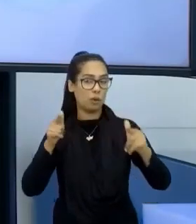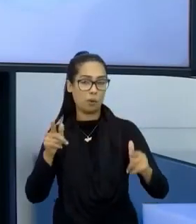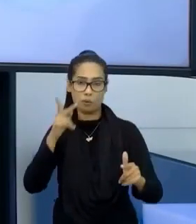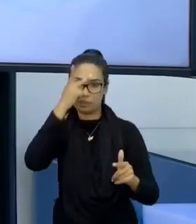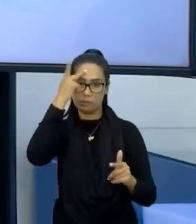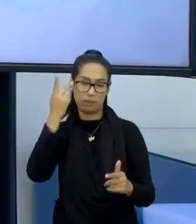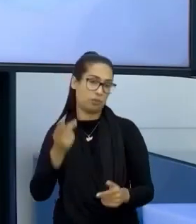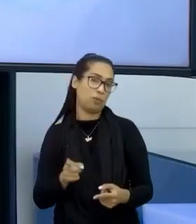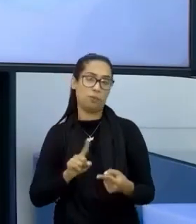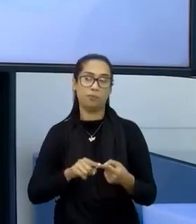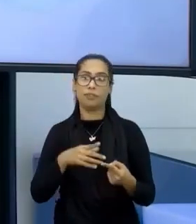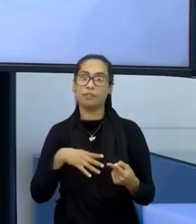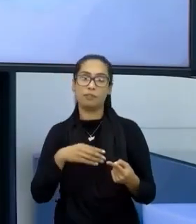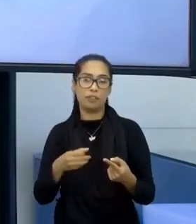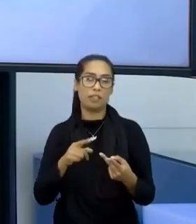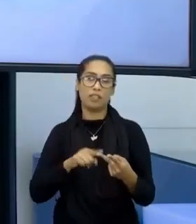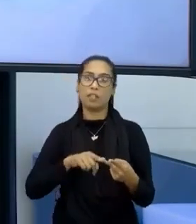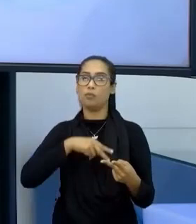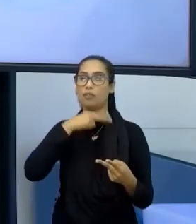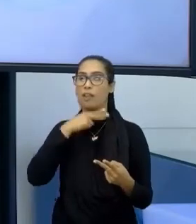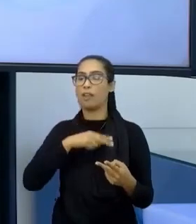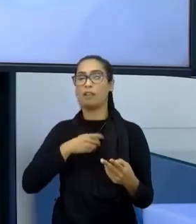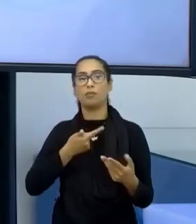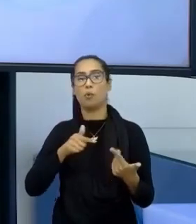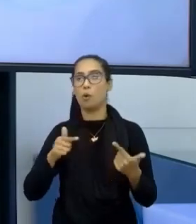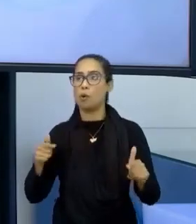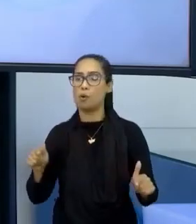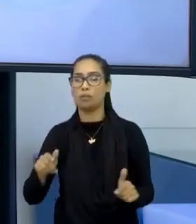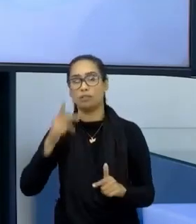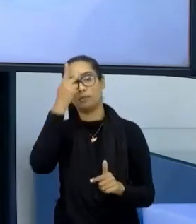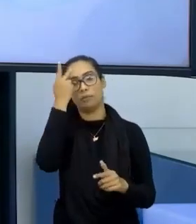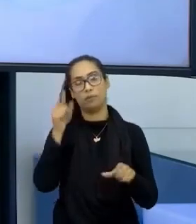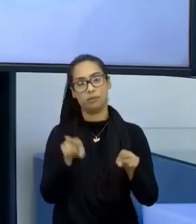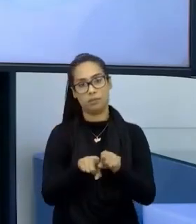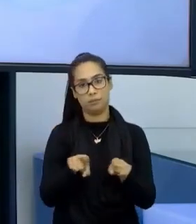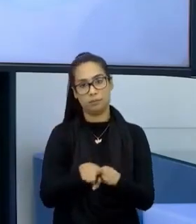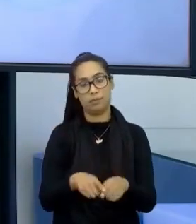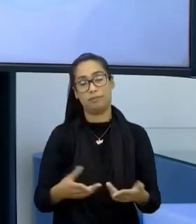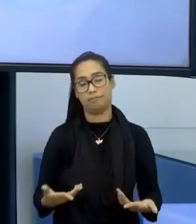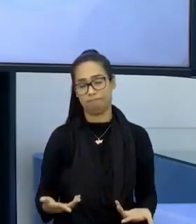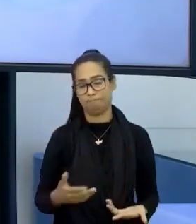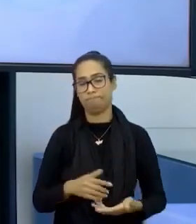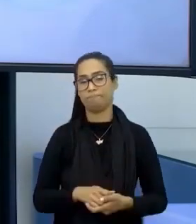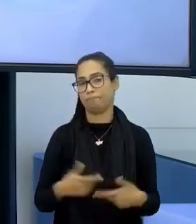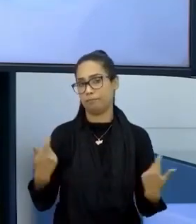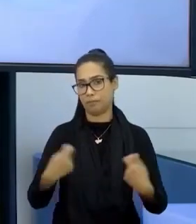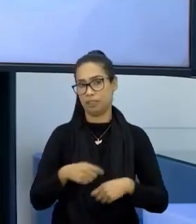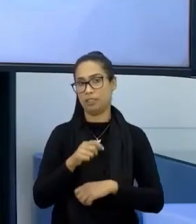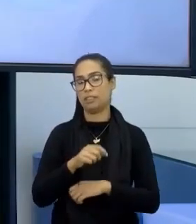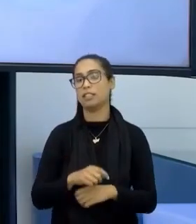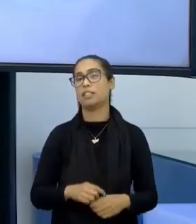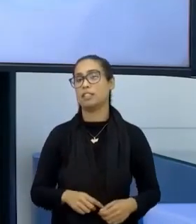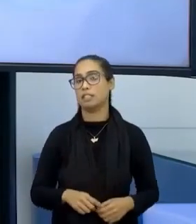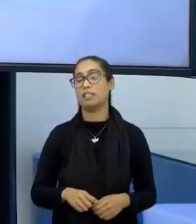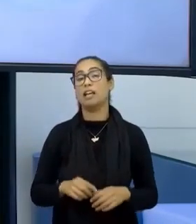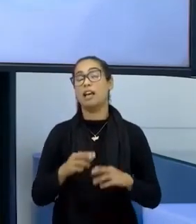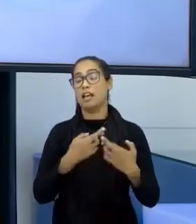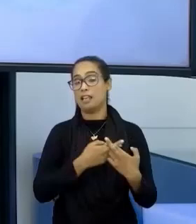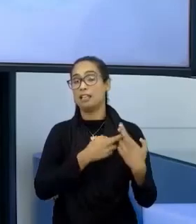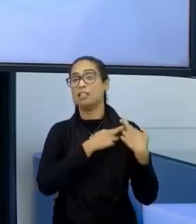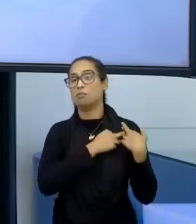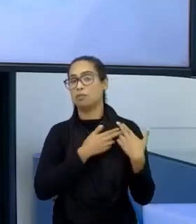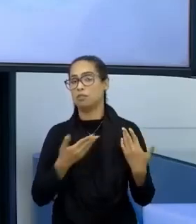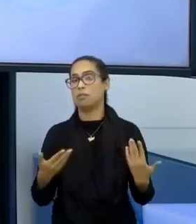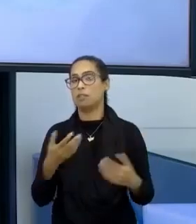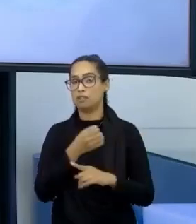de que a água é um bem precioso e nós não podemos desperdiçá-la. Nós temos que usá-la com sustentabilidade e responsabilidade